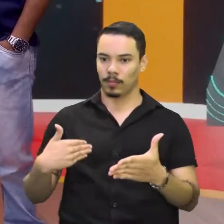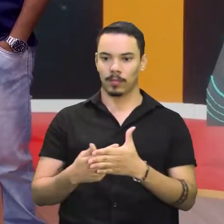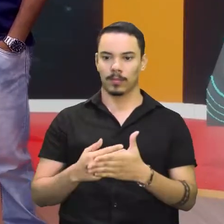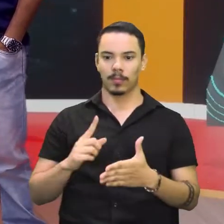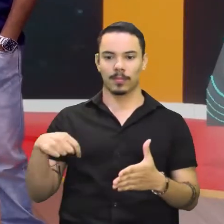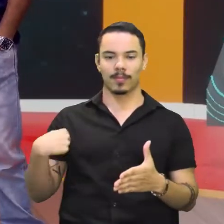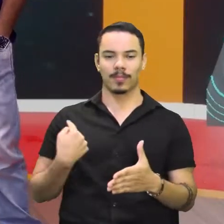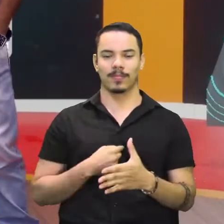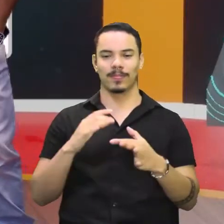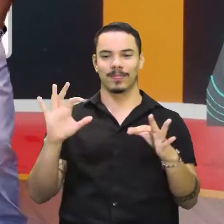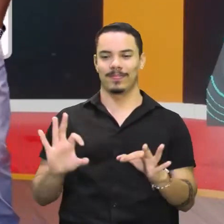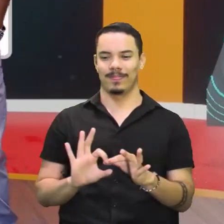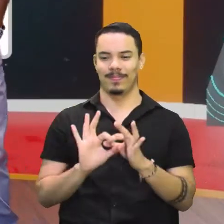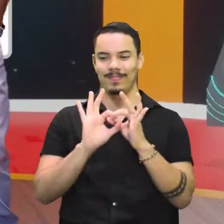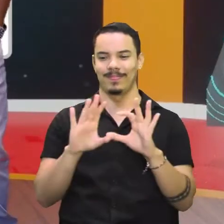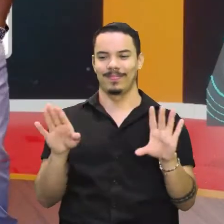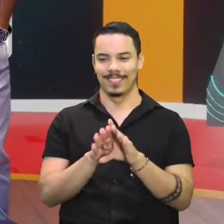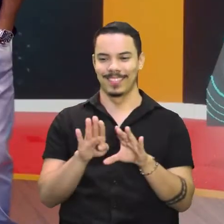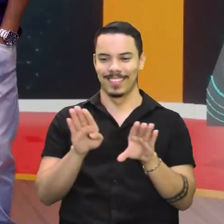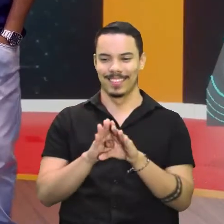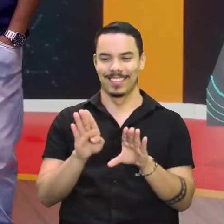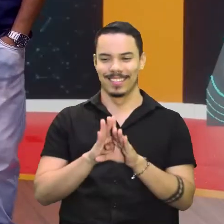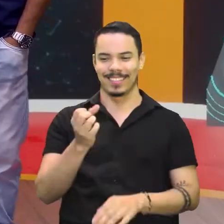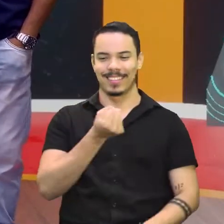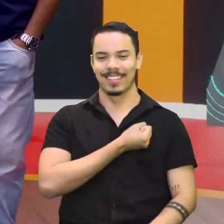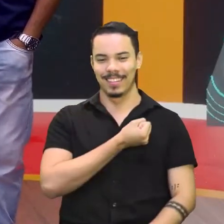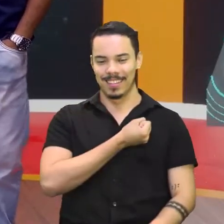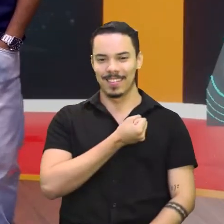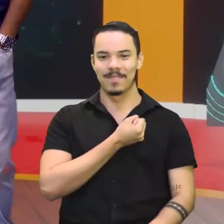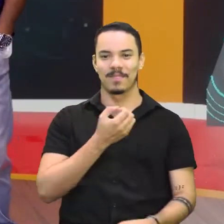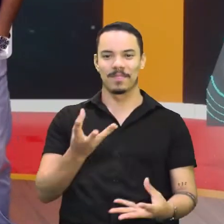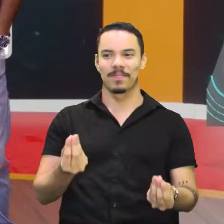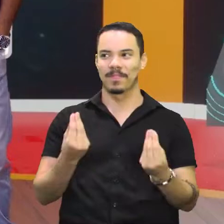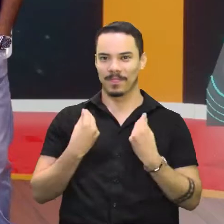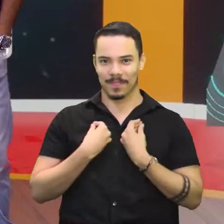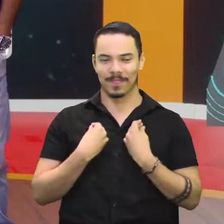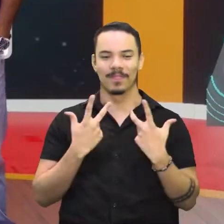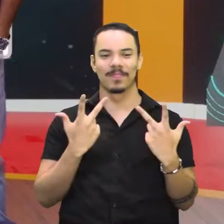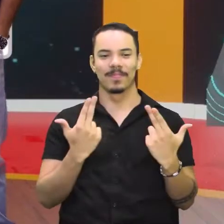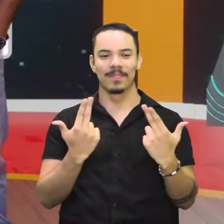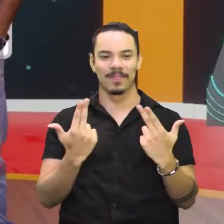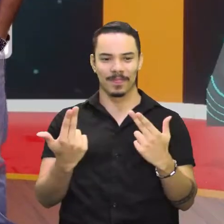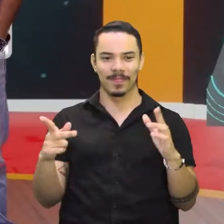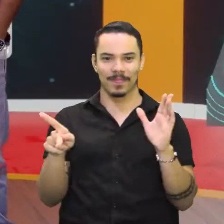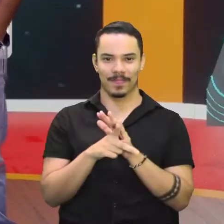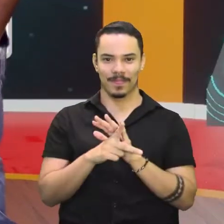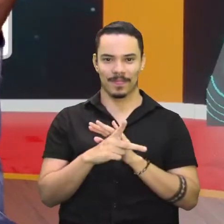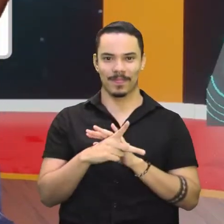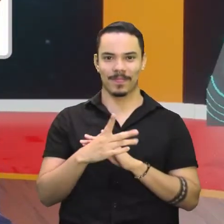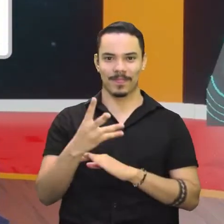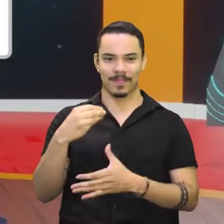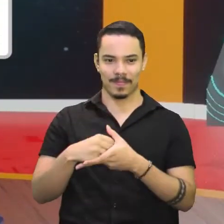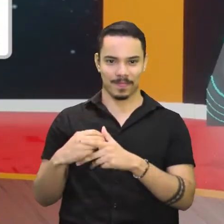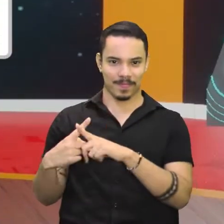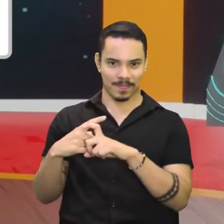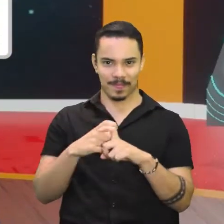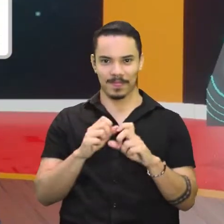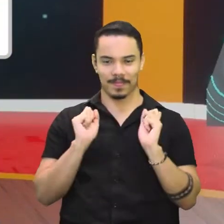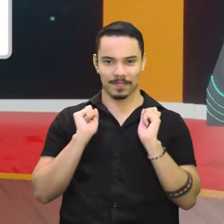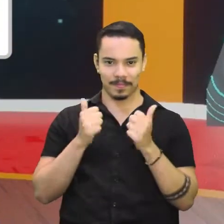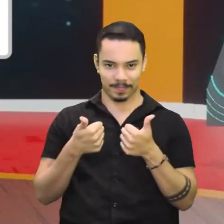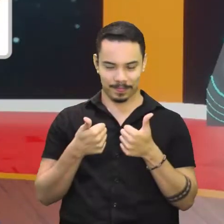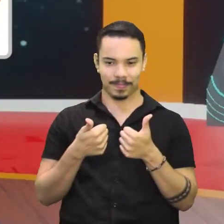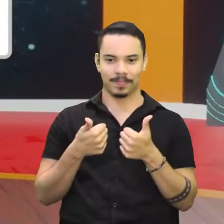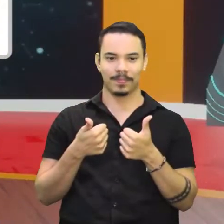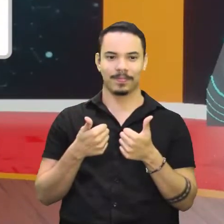os fatores aí, né? E os coeficientes numéricos vão nos dando a igualdade dos polinômios. Perfeito. Até aí tudo bem? Tá